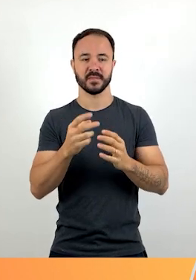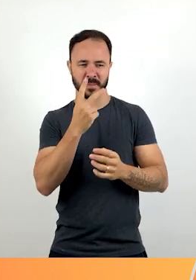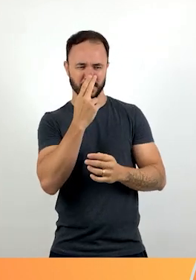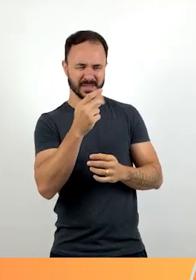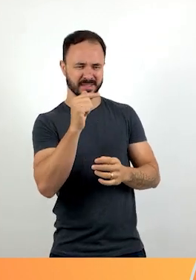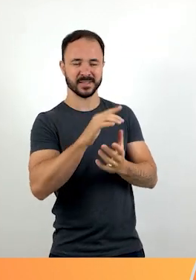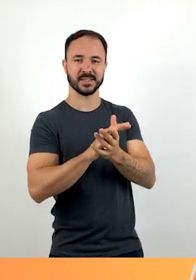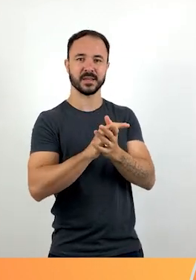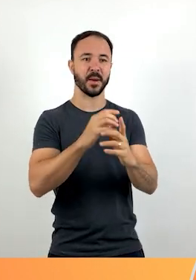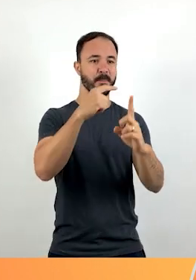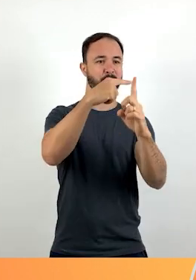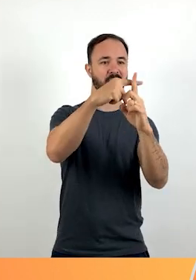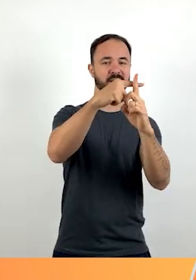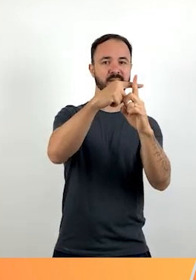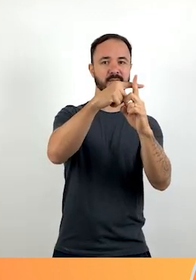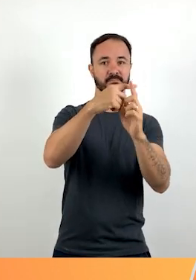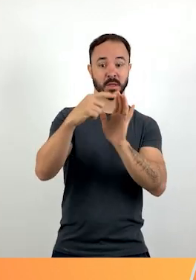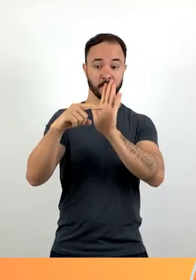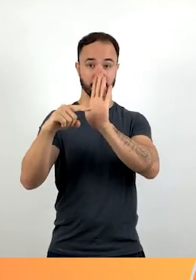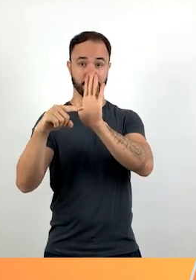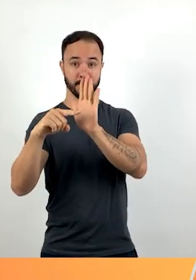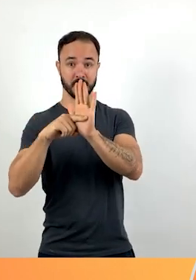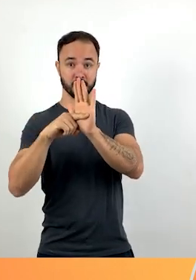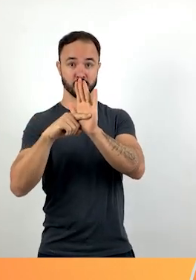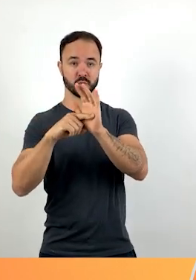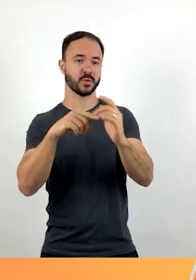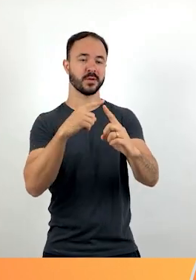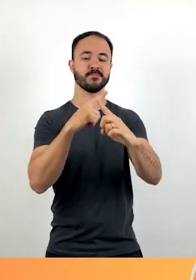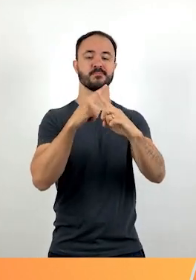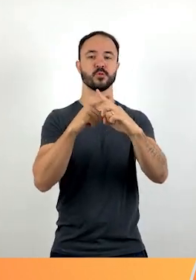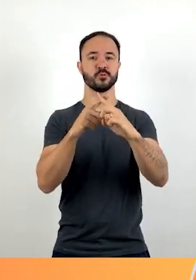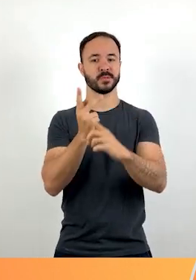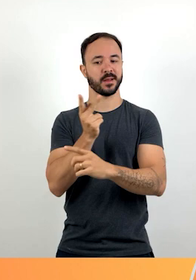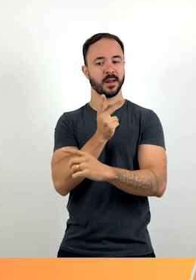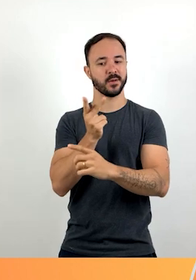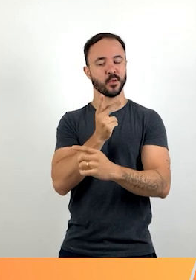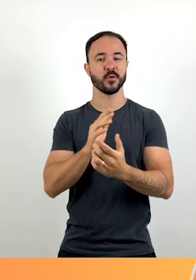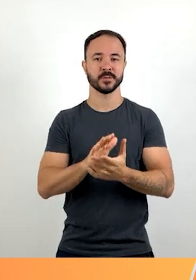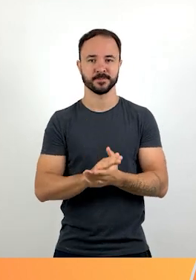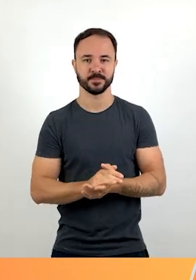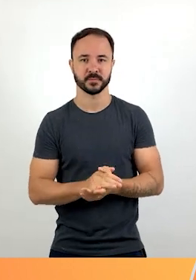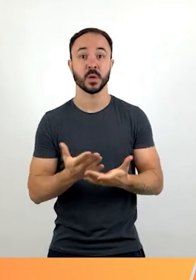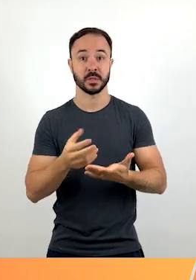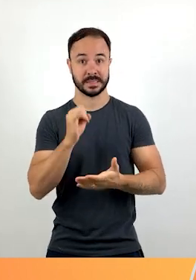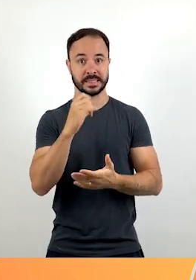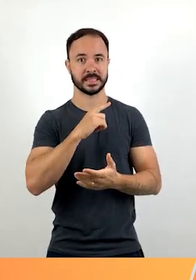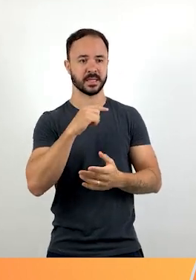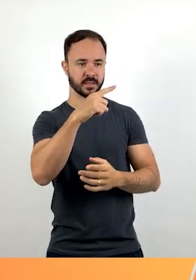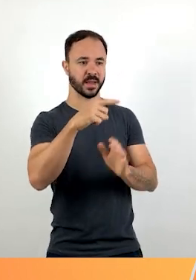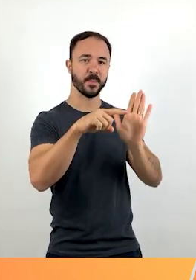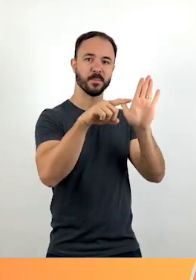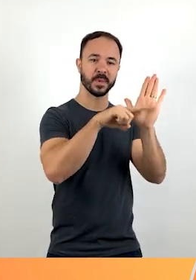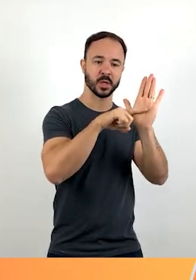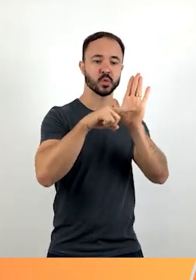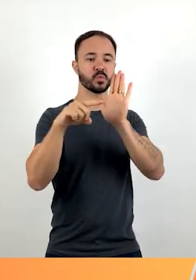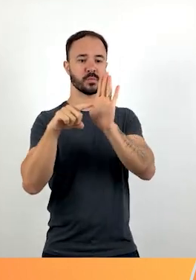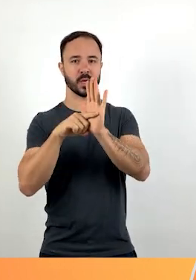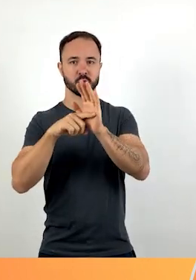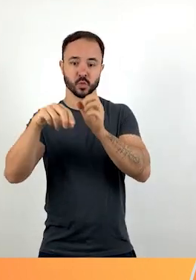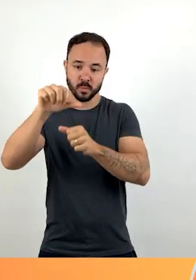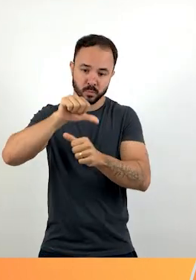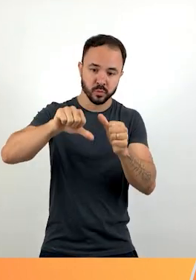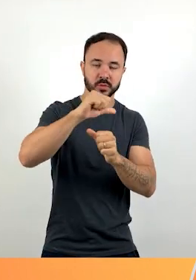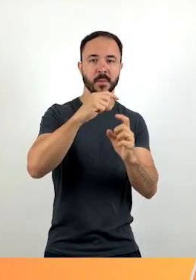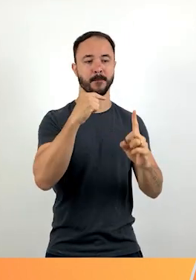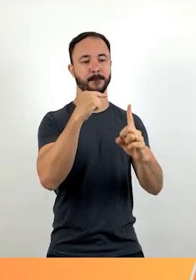Quando está assim, nesse sentido. Então, mais ele não interfere. Se fosse menos, aí seria menos vezes menos, que seria mais, né?